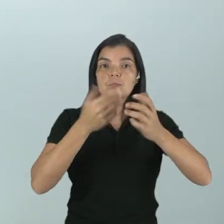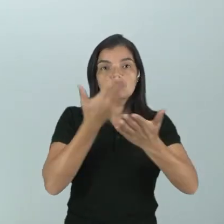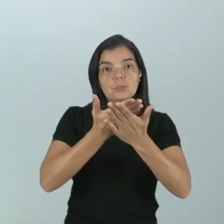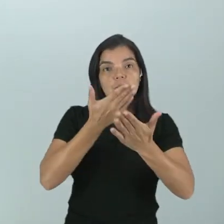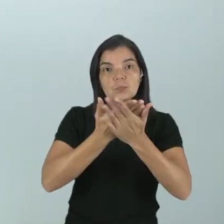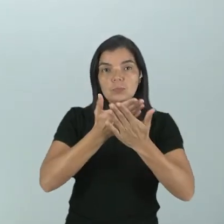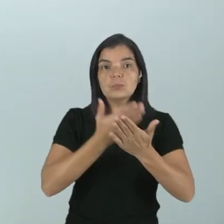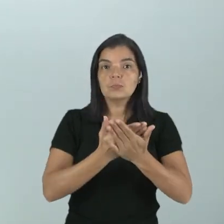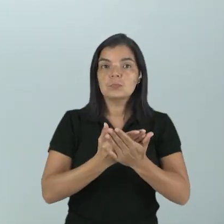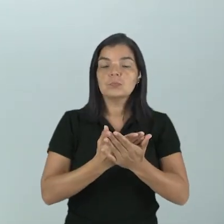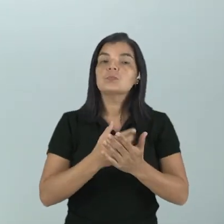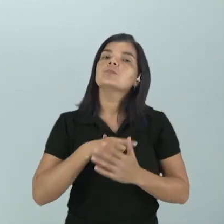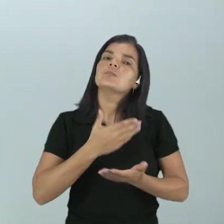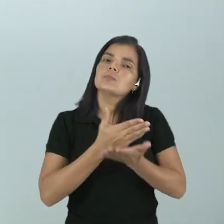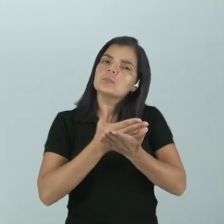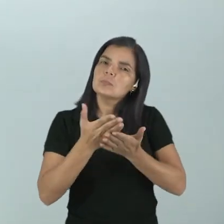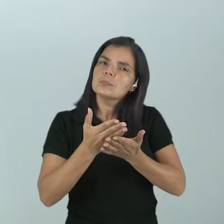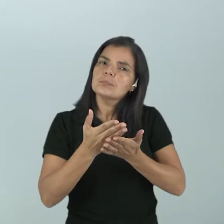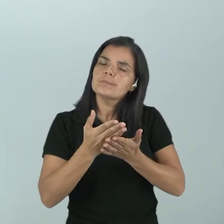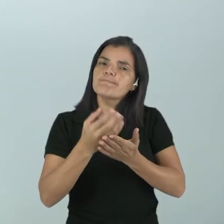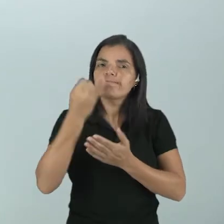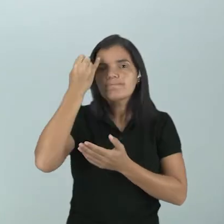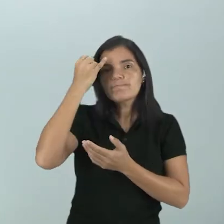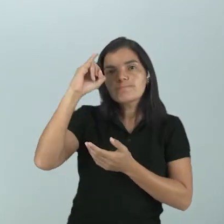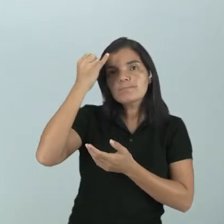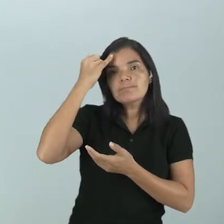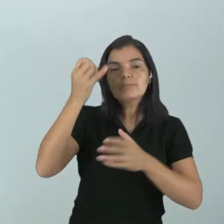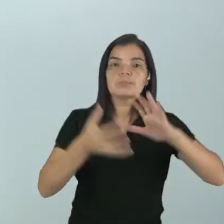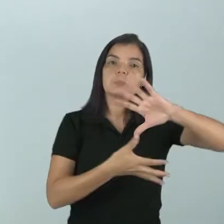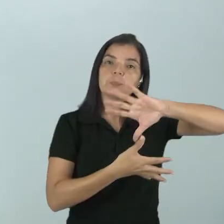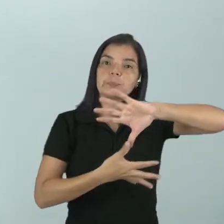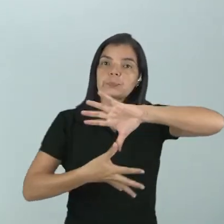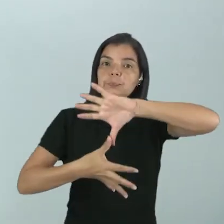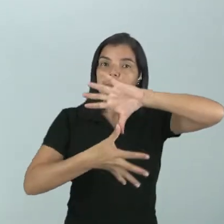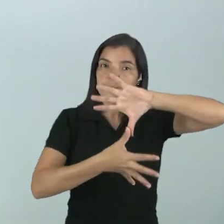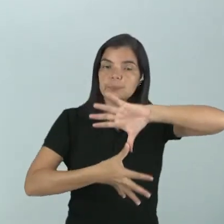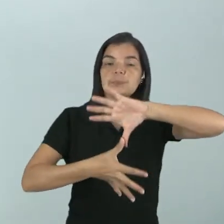que eles fizeram, eles começaram a criar mapas para